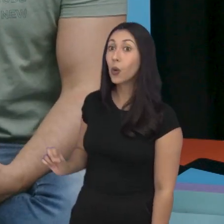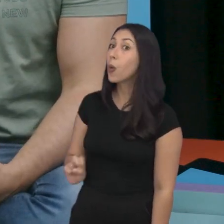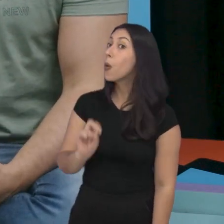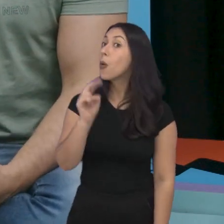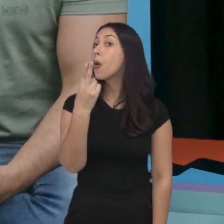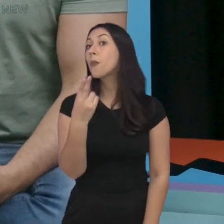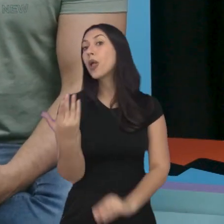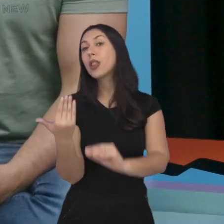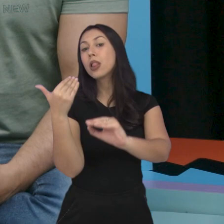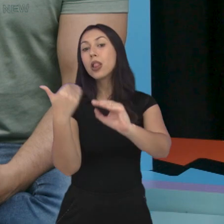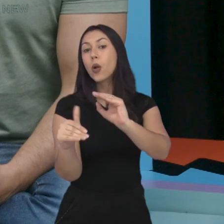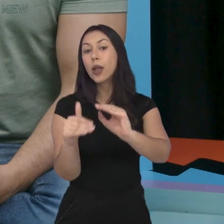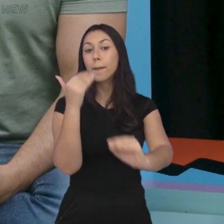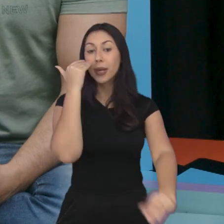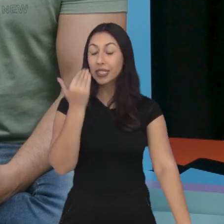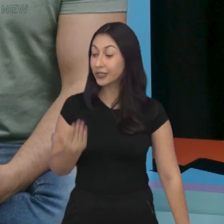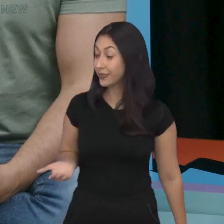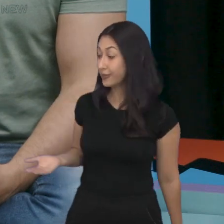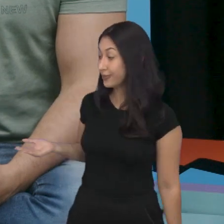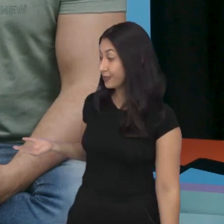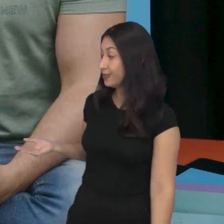3947-8735 ou pelo e-mail